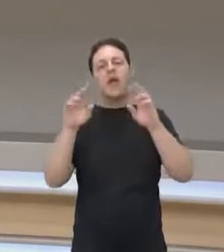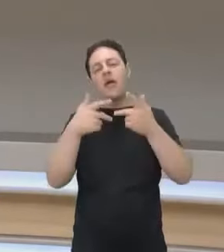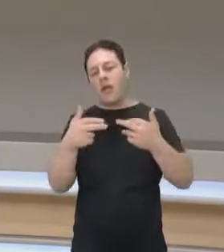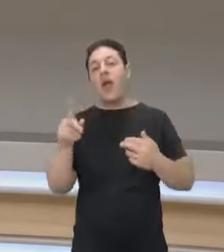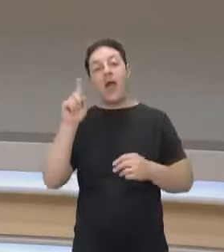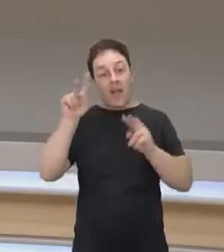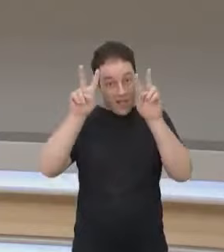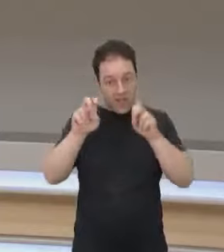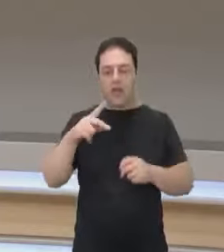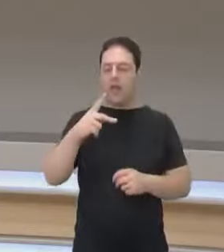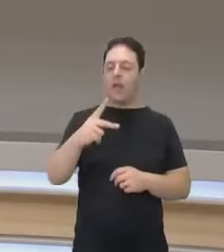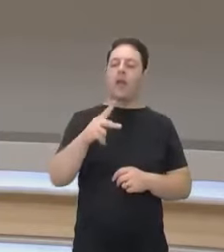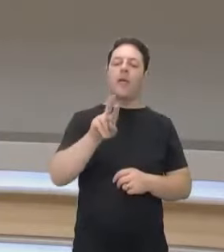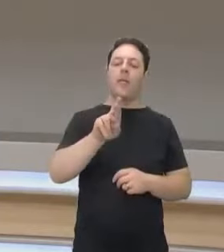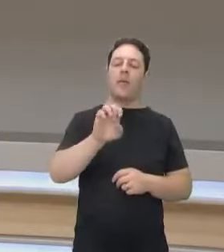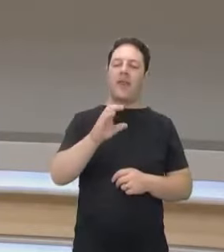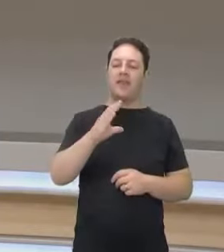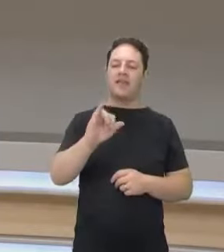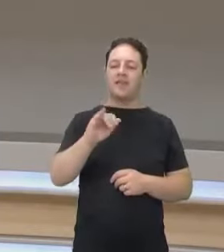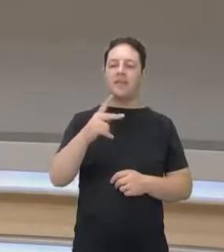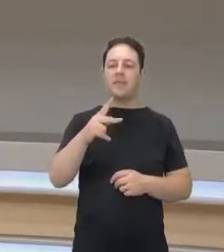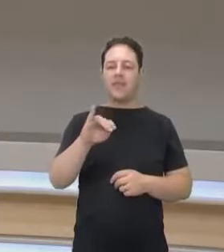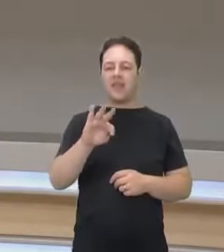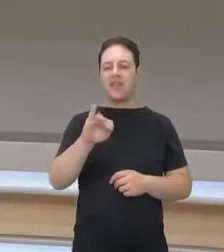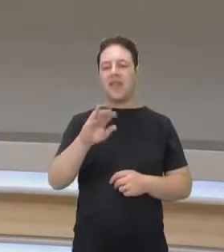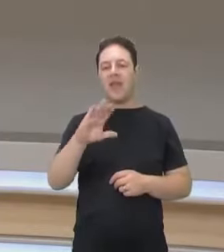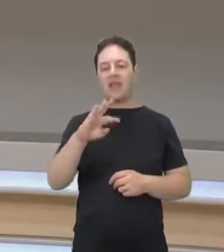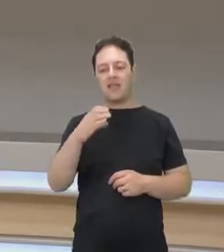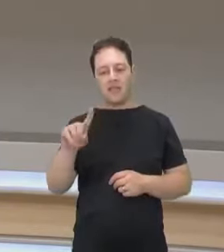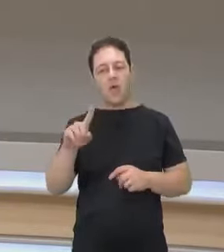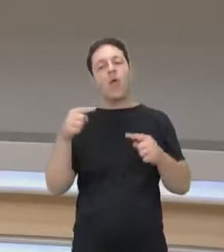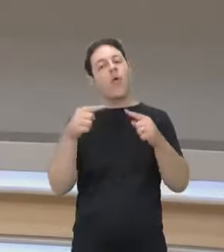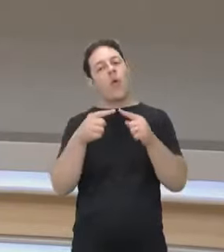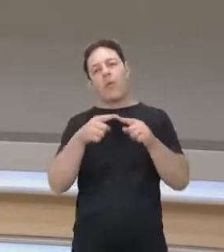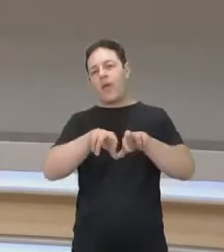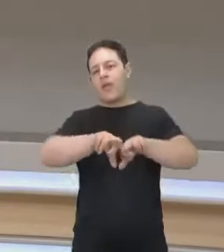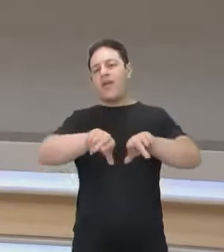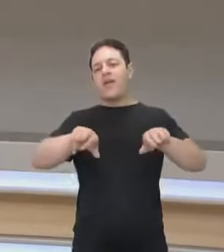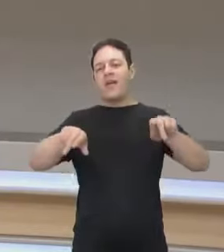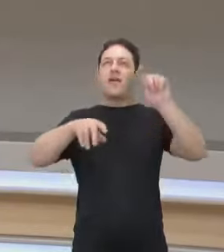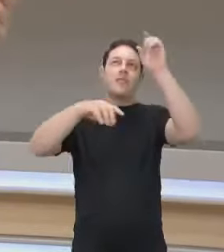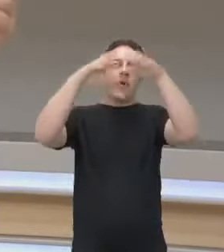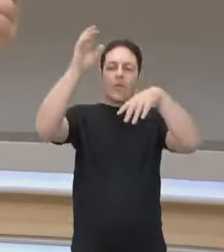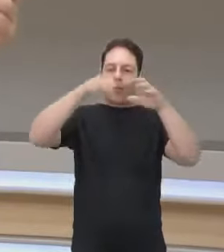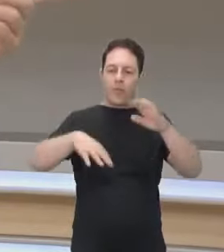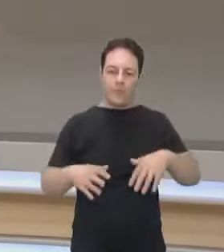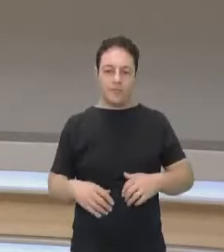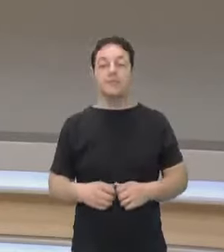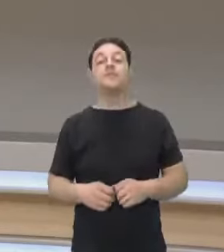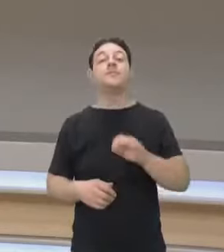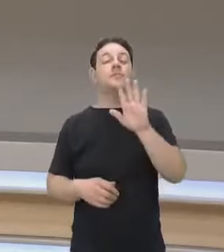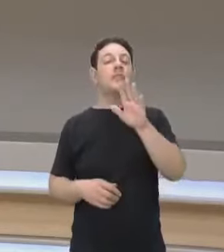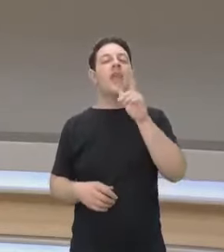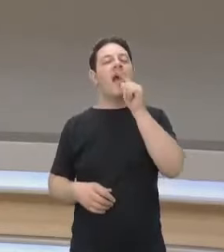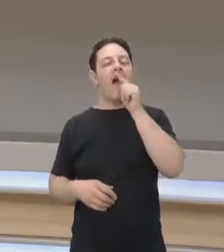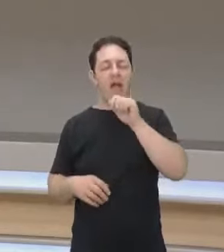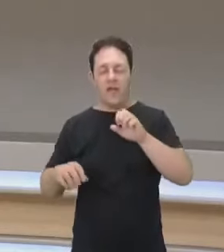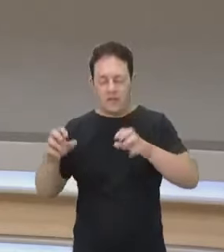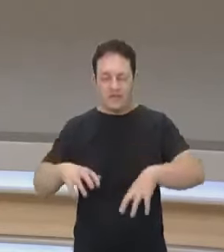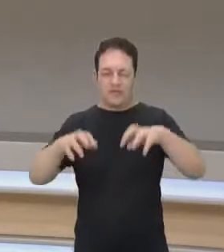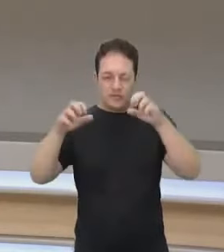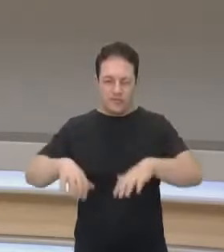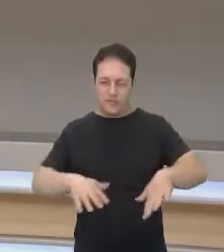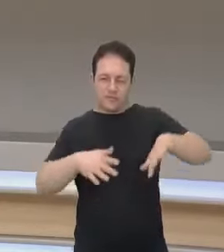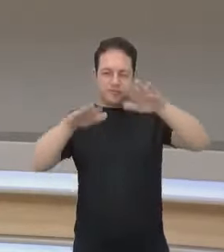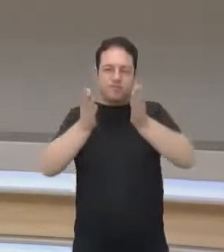ela engloba outras formas além da chuva. Tá? Agora, o do dilúvio, essa é bem legal.